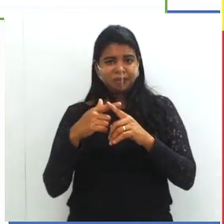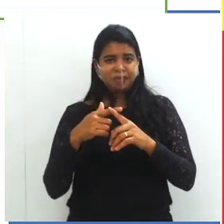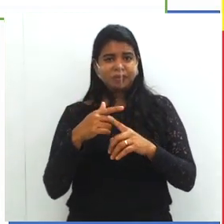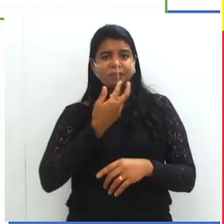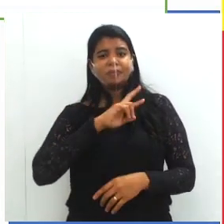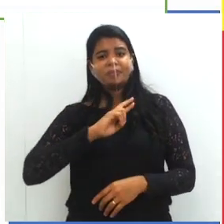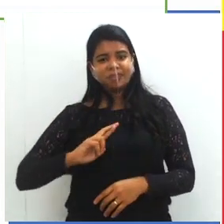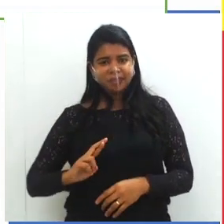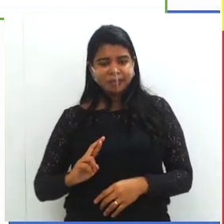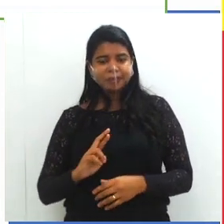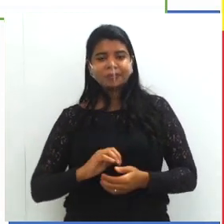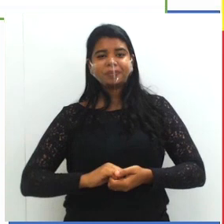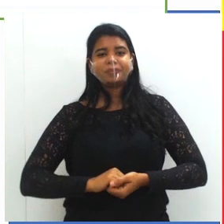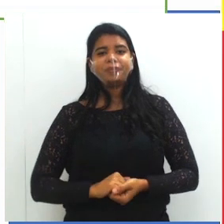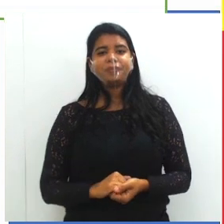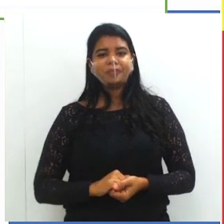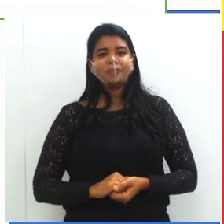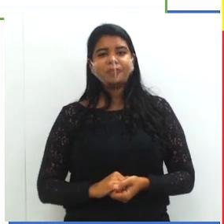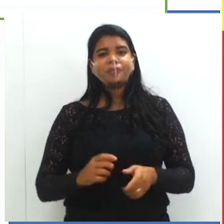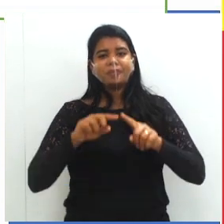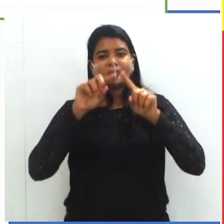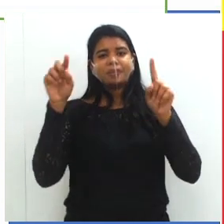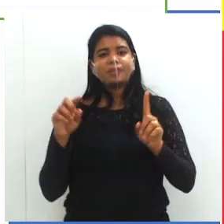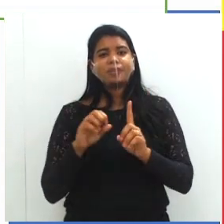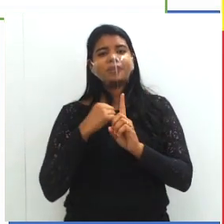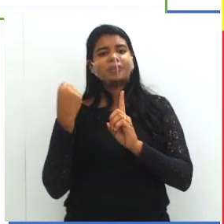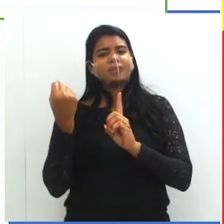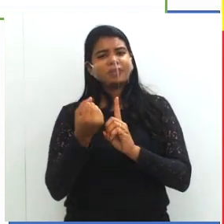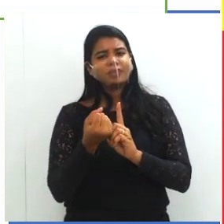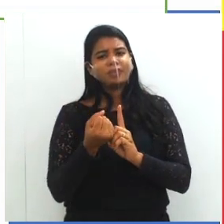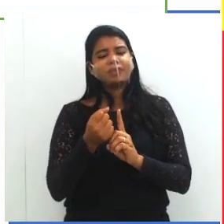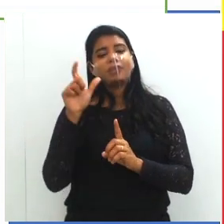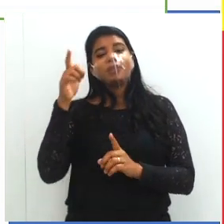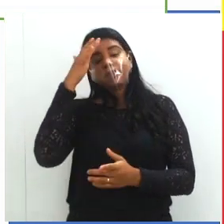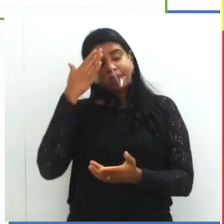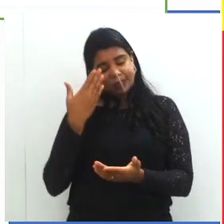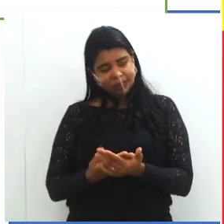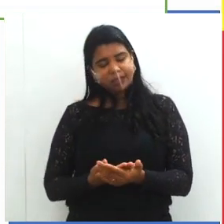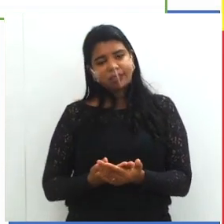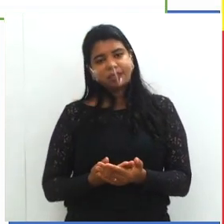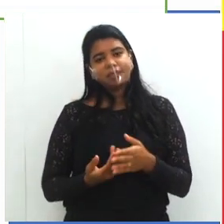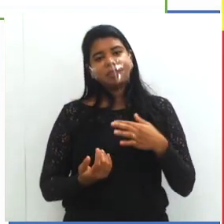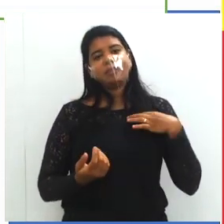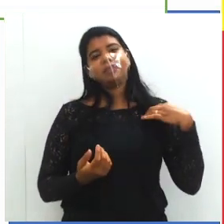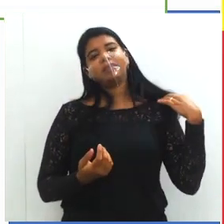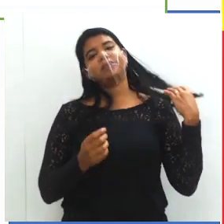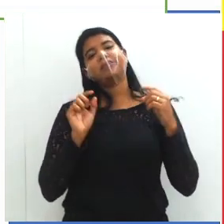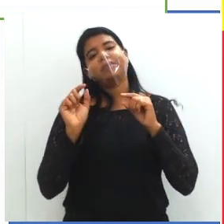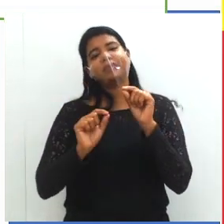religiosas, sobre a atuação das igrejas no plano social, pois muitos membros